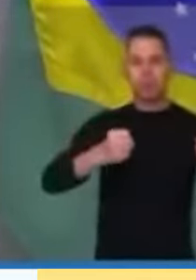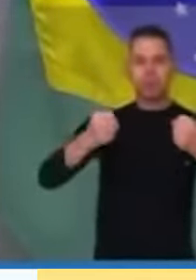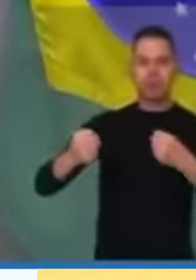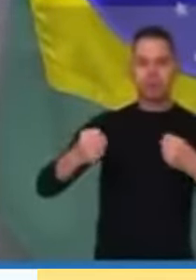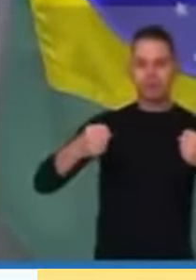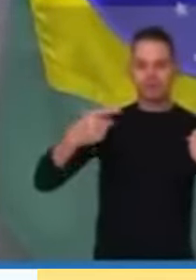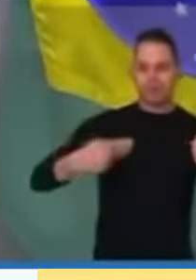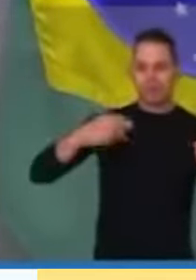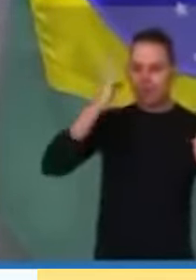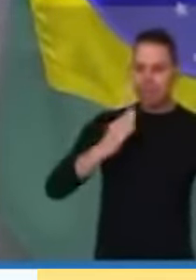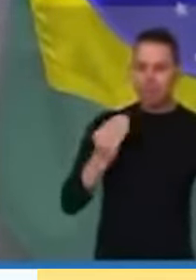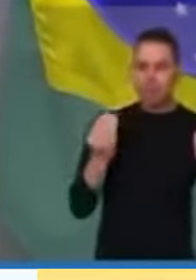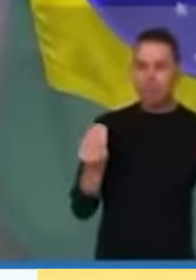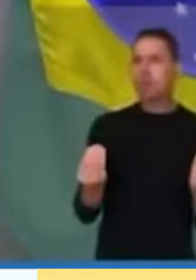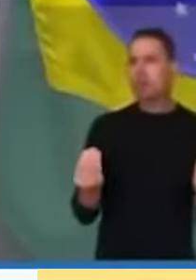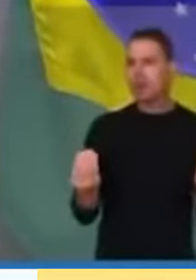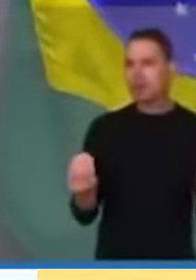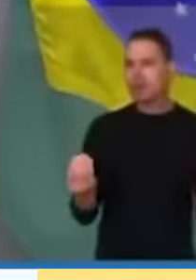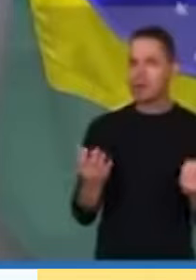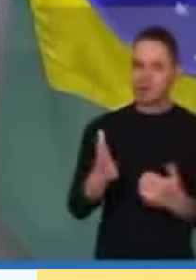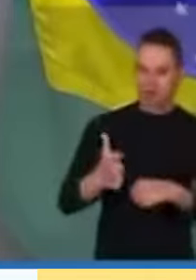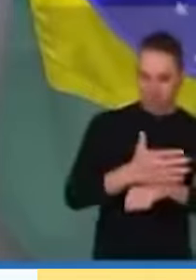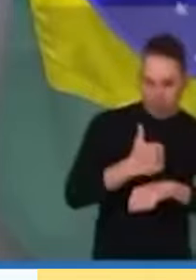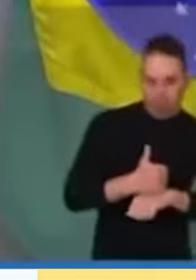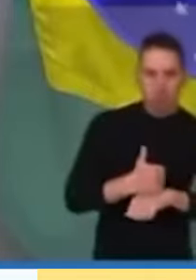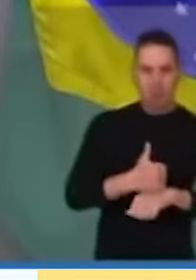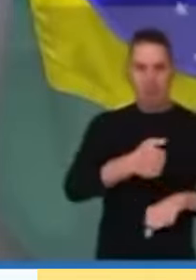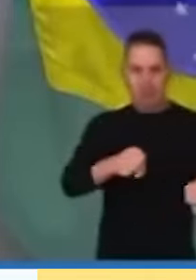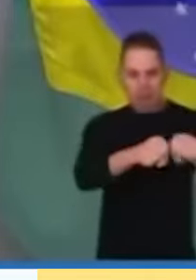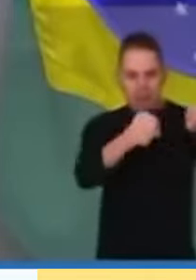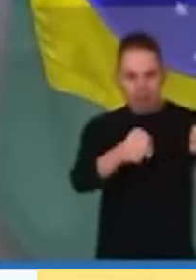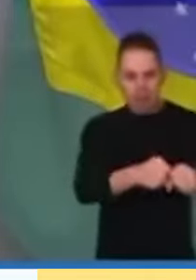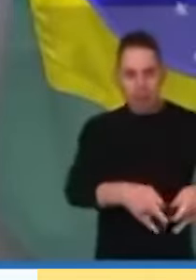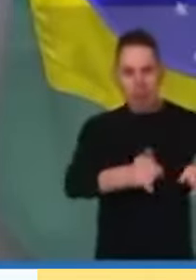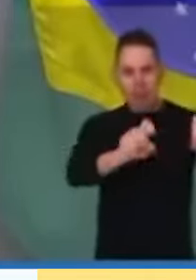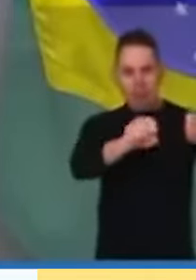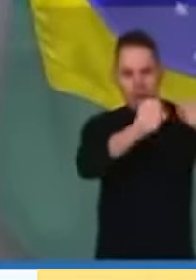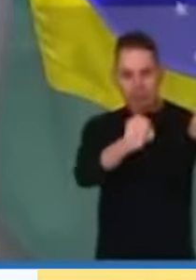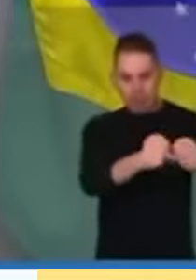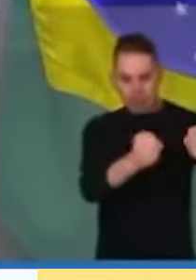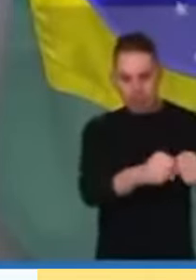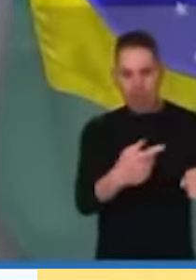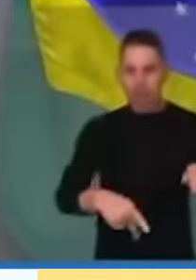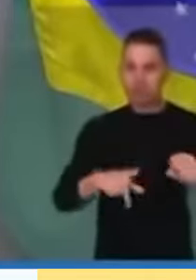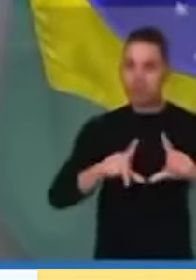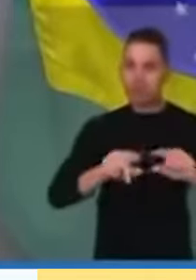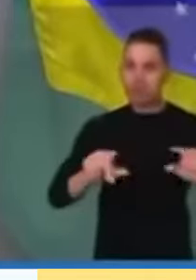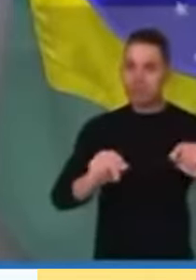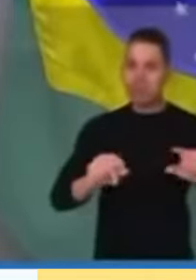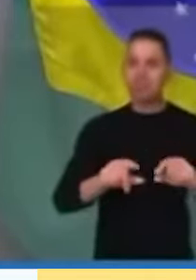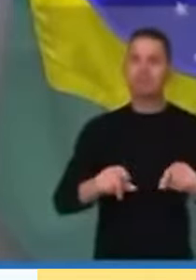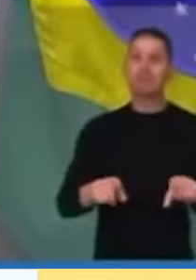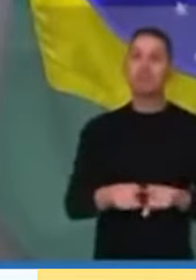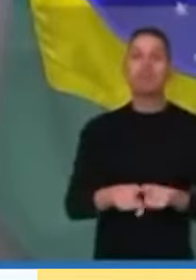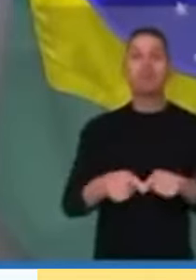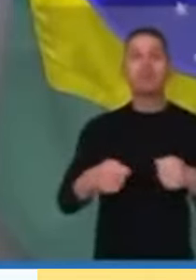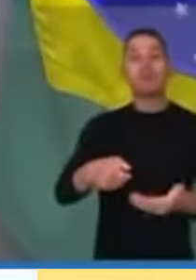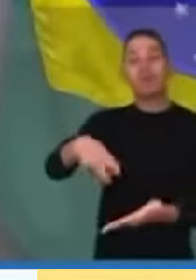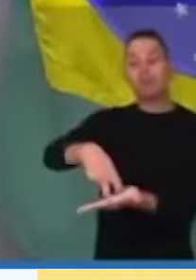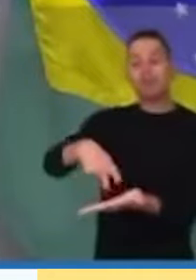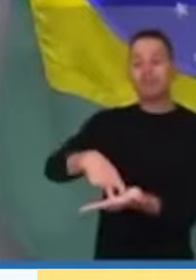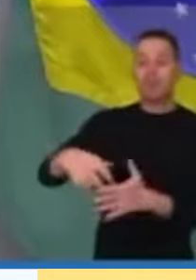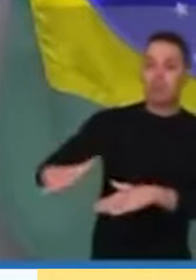a gente for classificar golpe de Estado como depredação de prédios públicos aqui em Brasília, a gente tinha que também condenar o